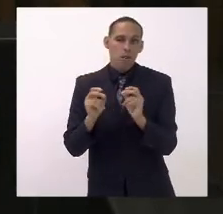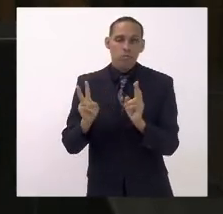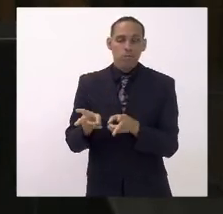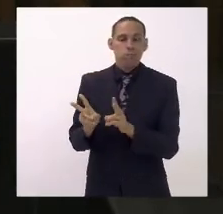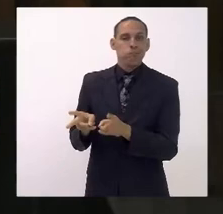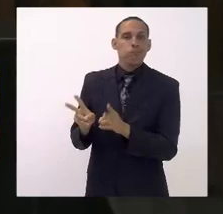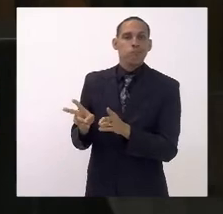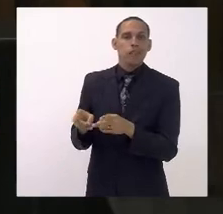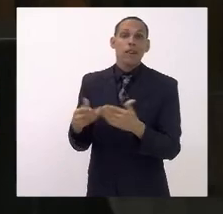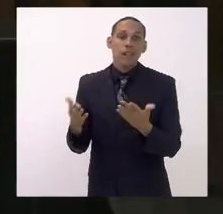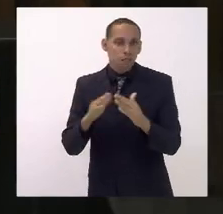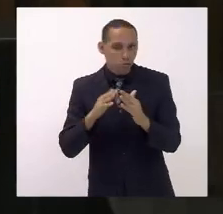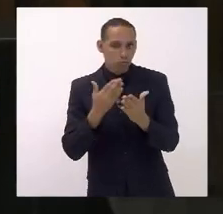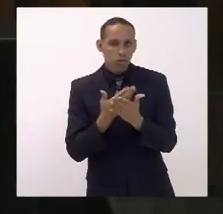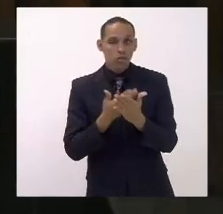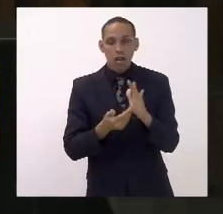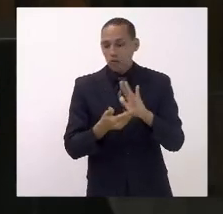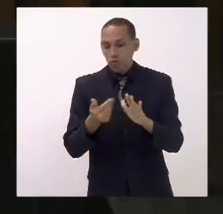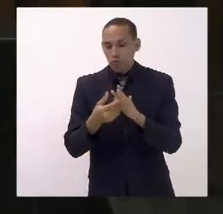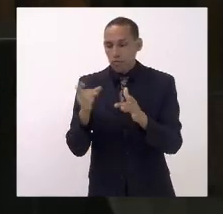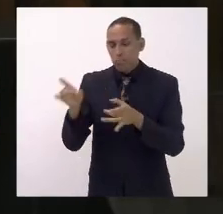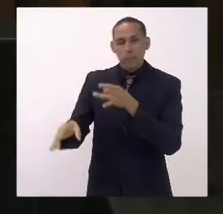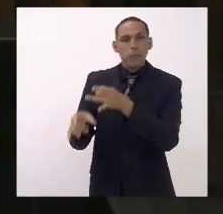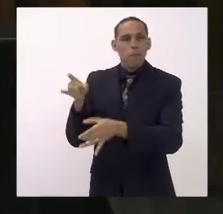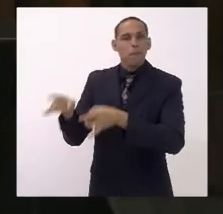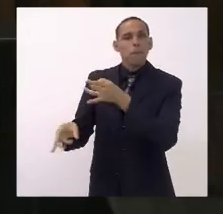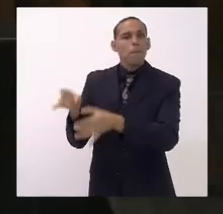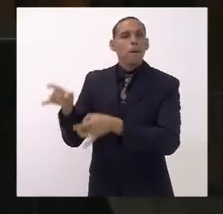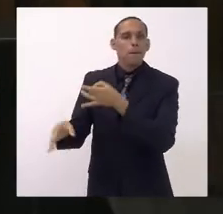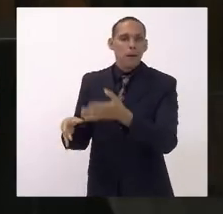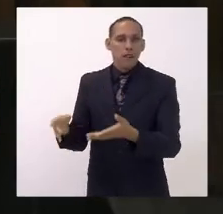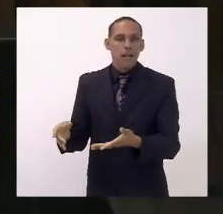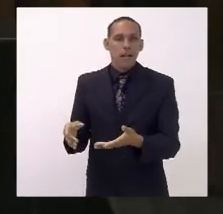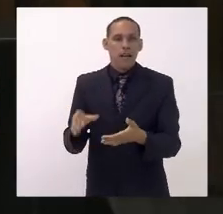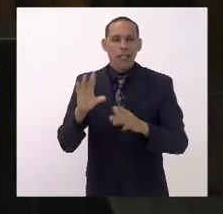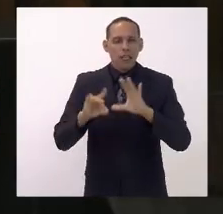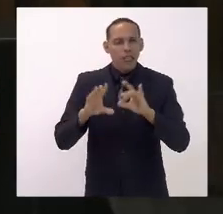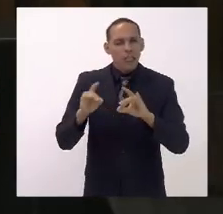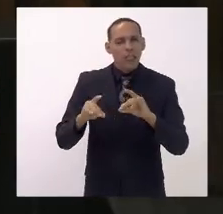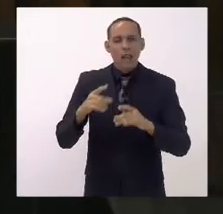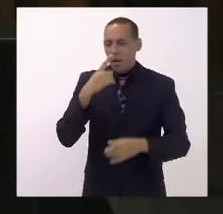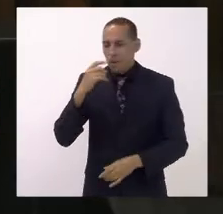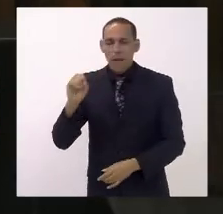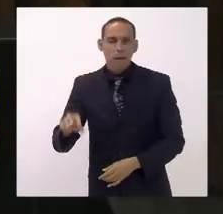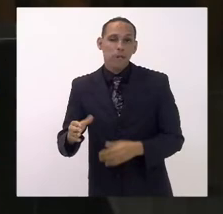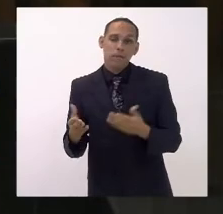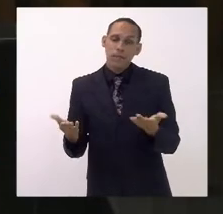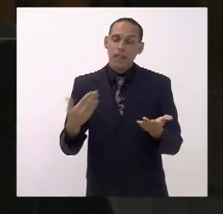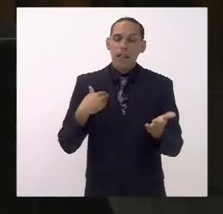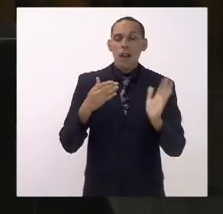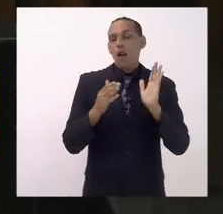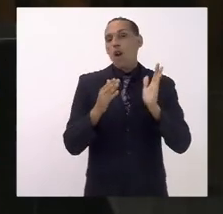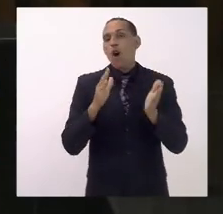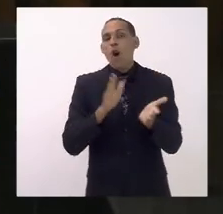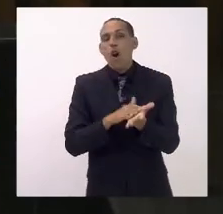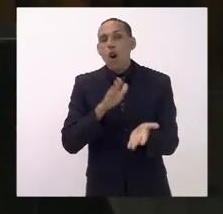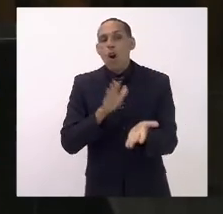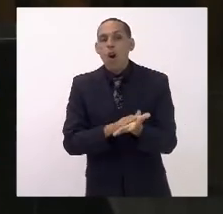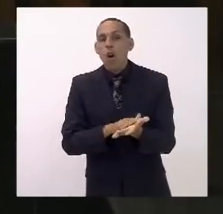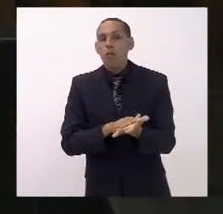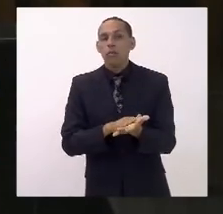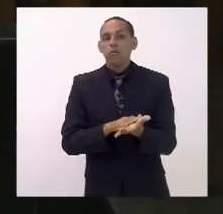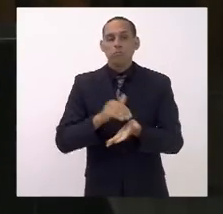de forma heróica, tirou aquela quantidade enorme de lama e de lixo. Então, eu quero cobrar aqui da Secretaria de